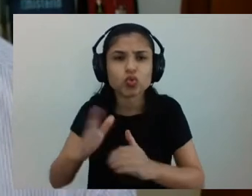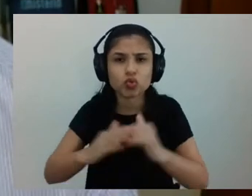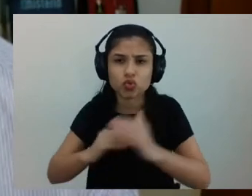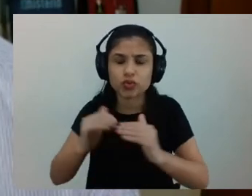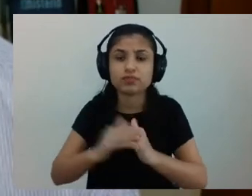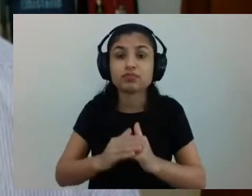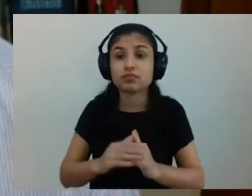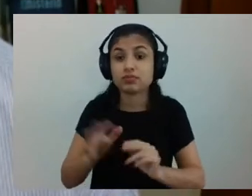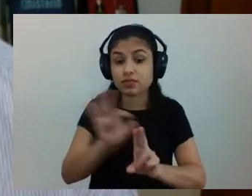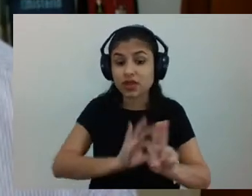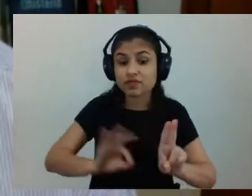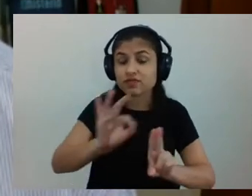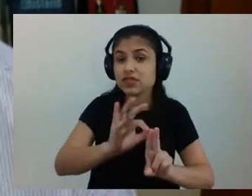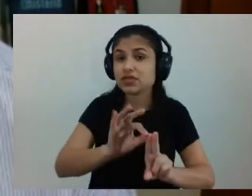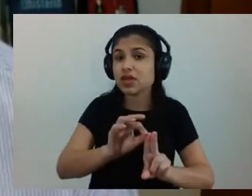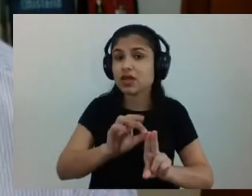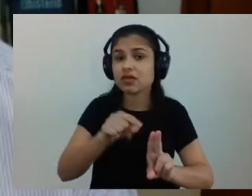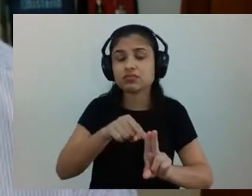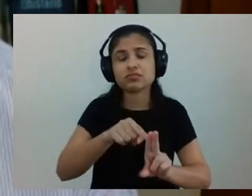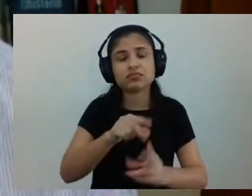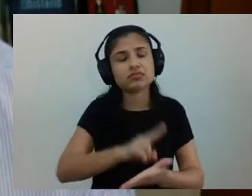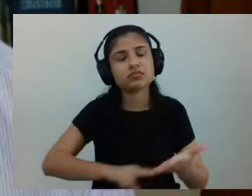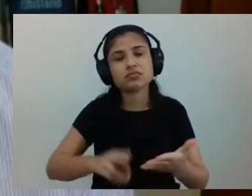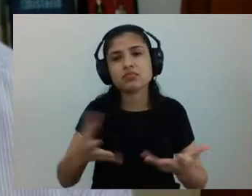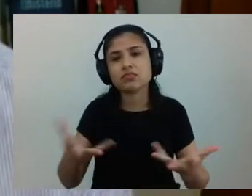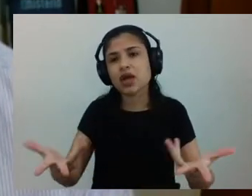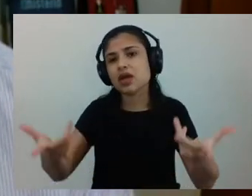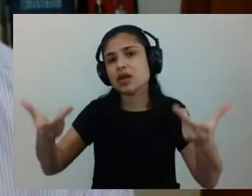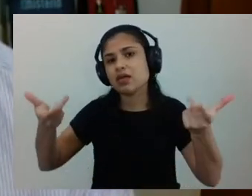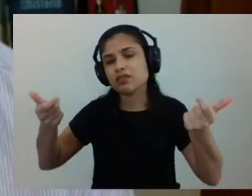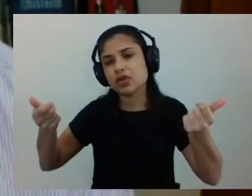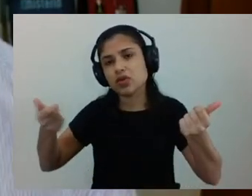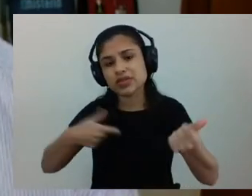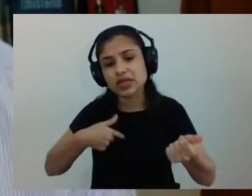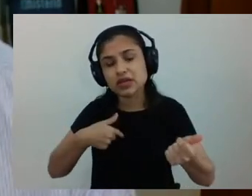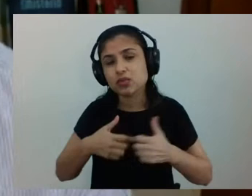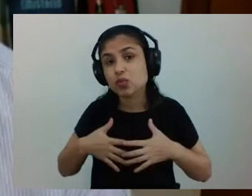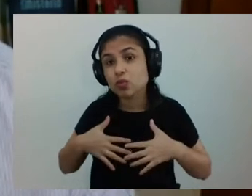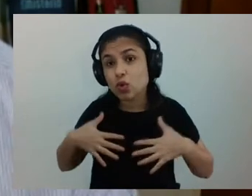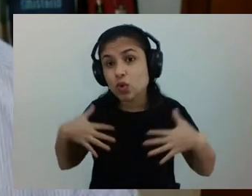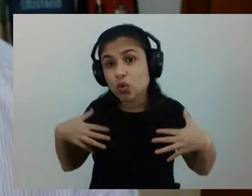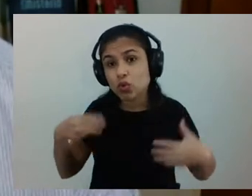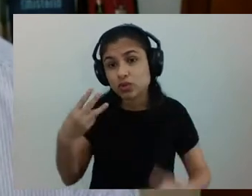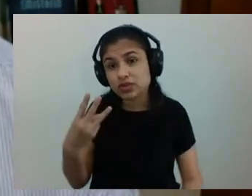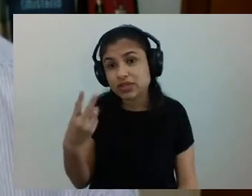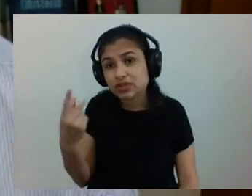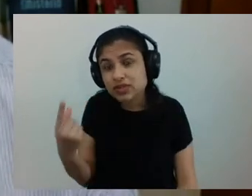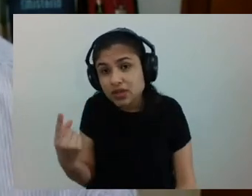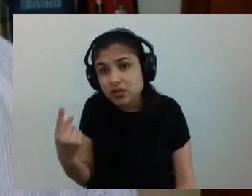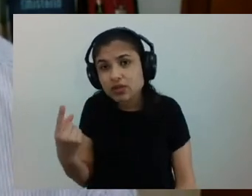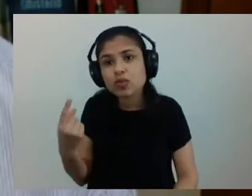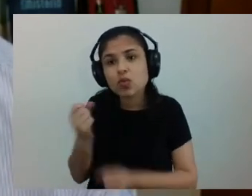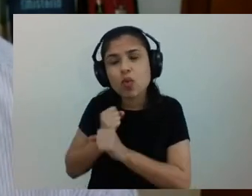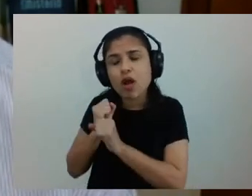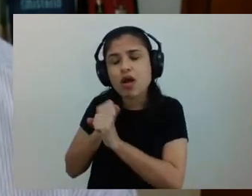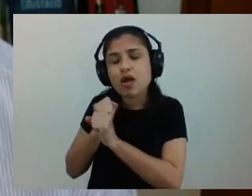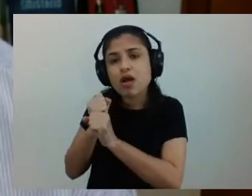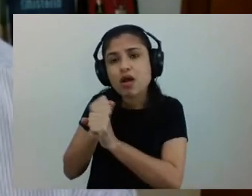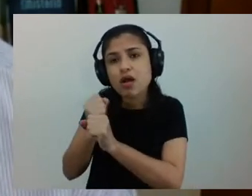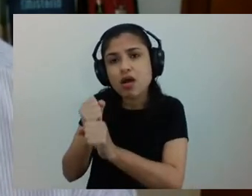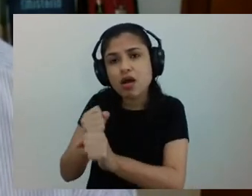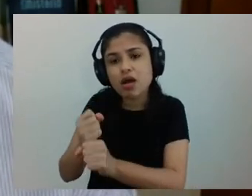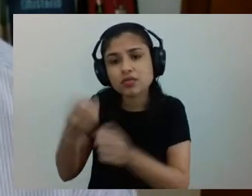universidade maravilhosa. Eu tenho um enorme orgulho de estar há 31 anos aqui, desde a